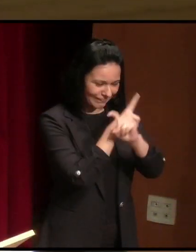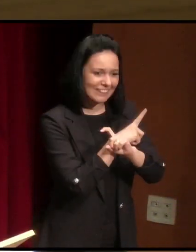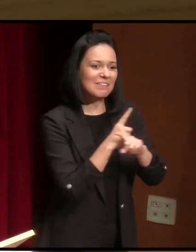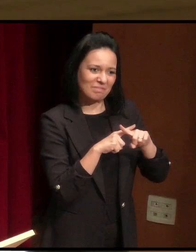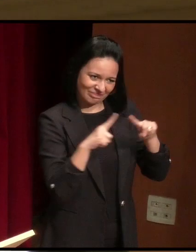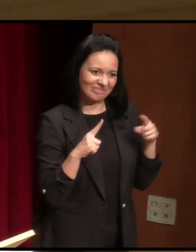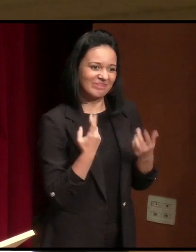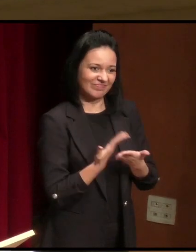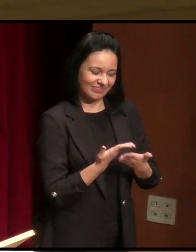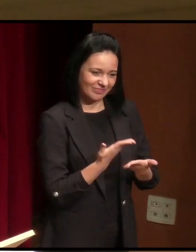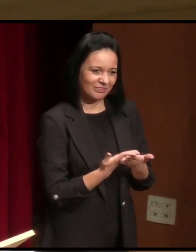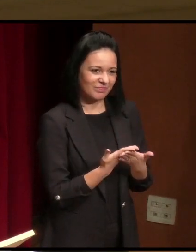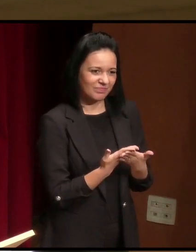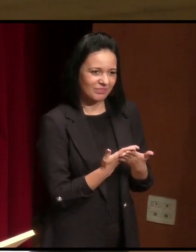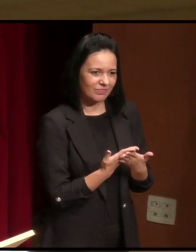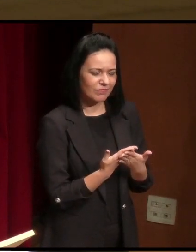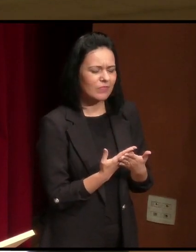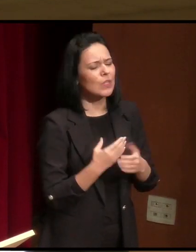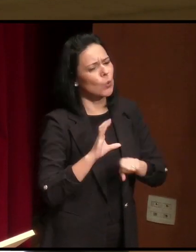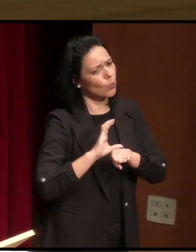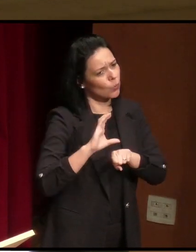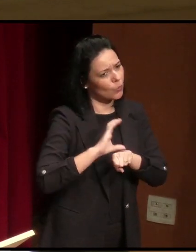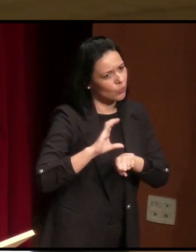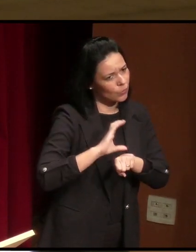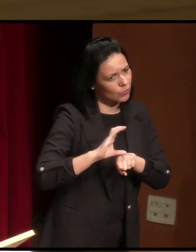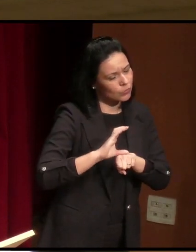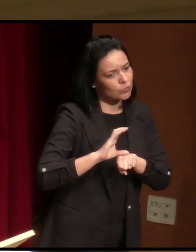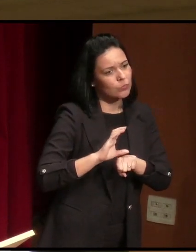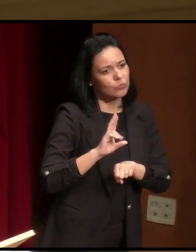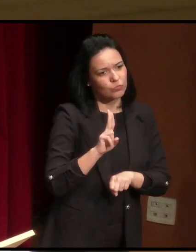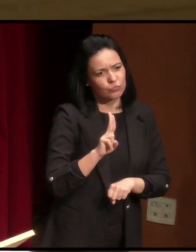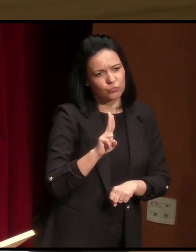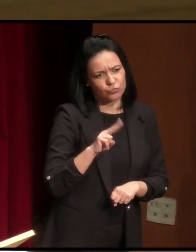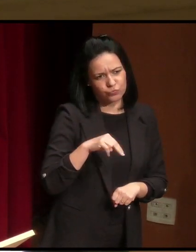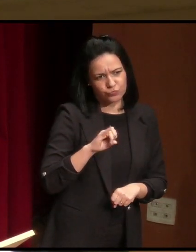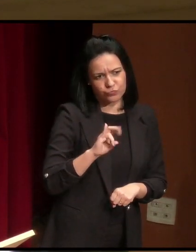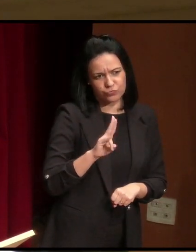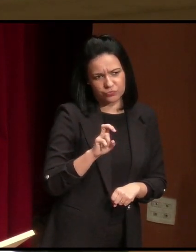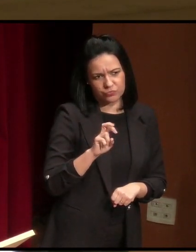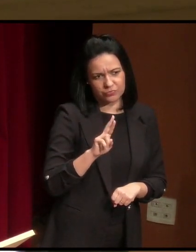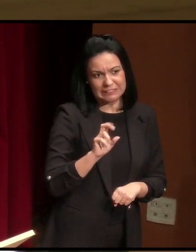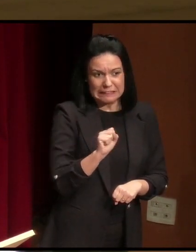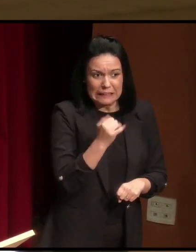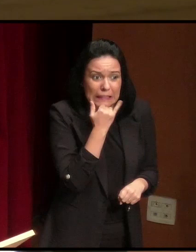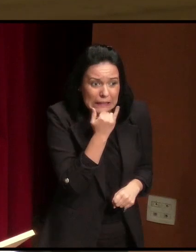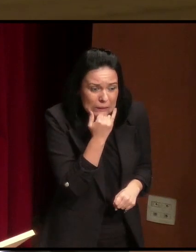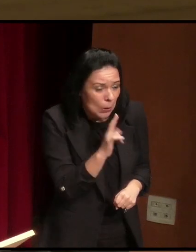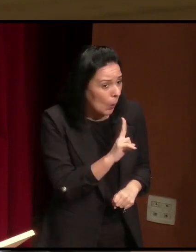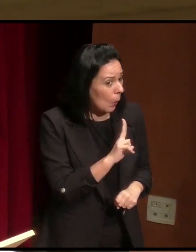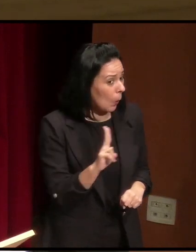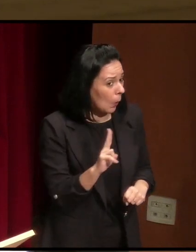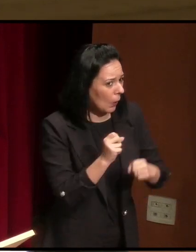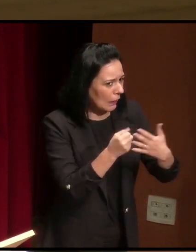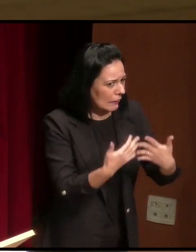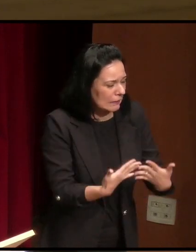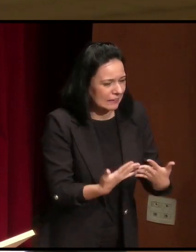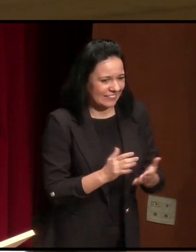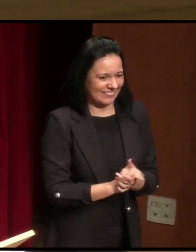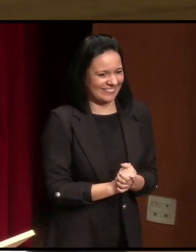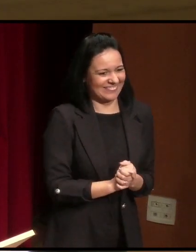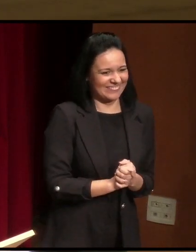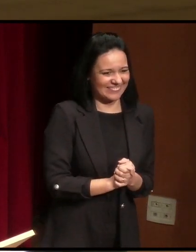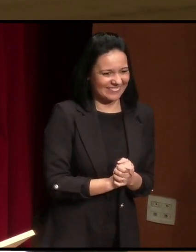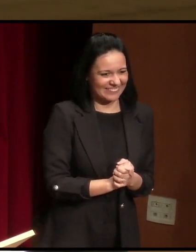E assim, eu fiz o curso na Wizard e... Opa, falei o nome. Fez o